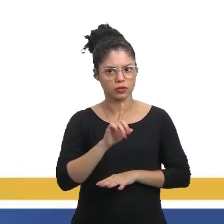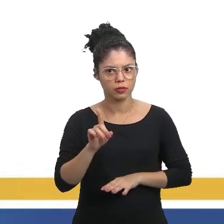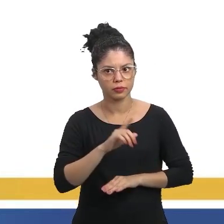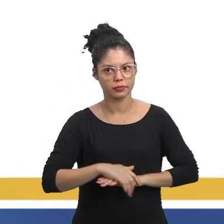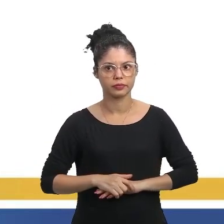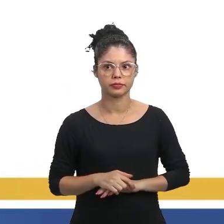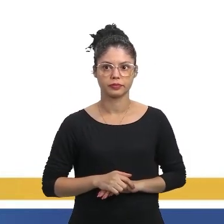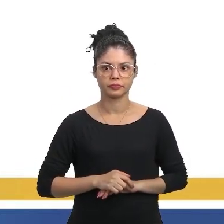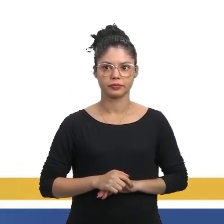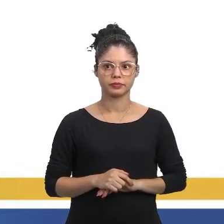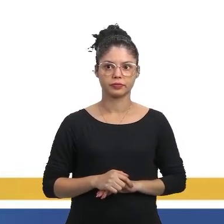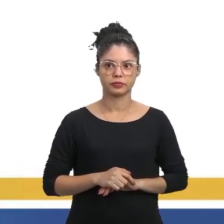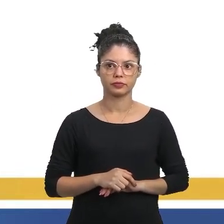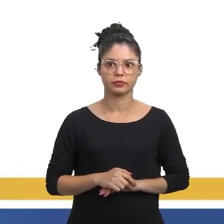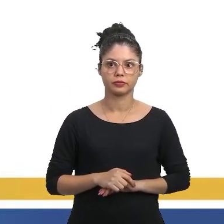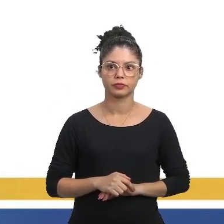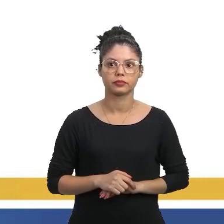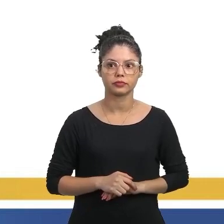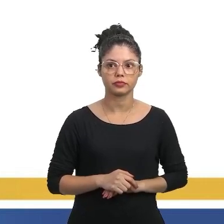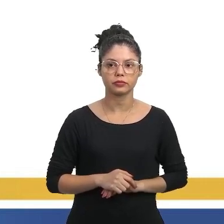tá?